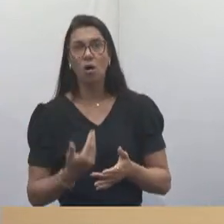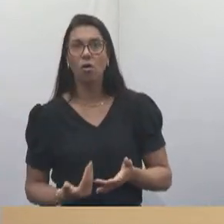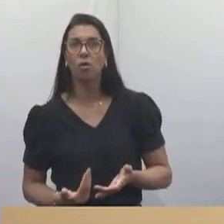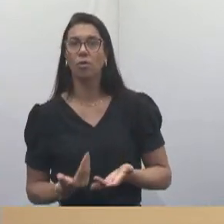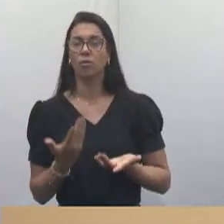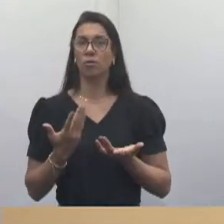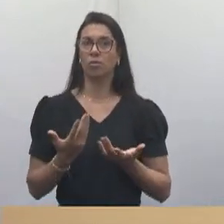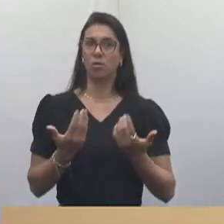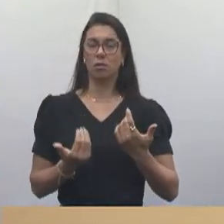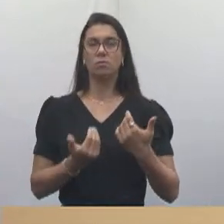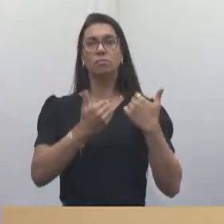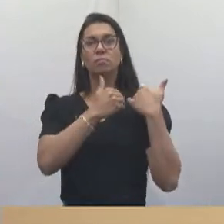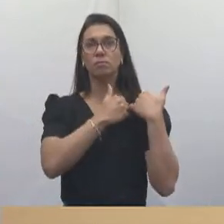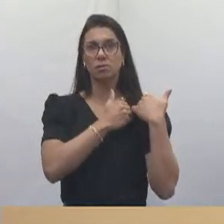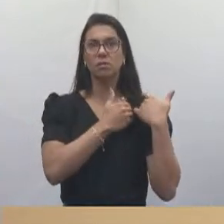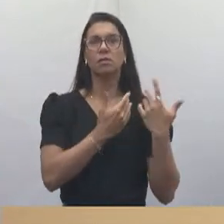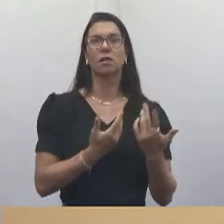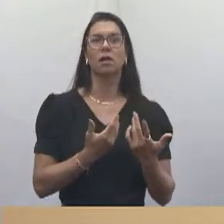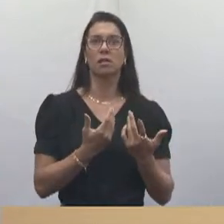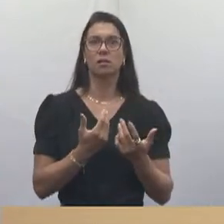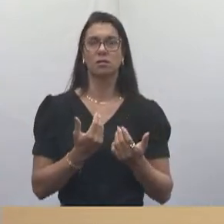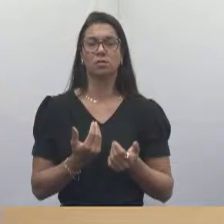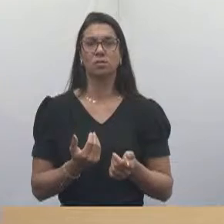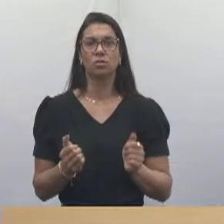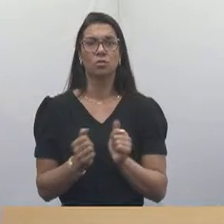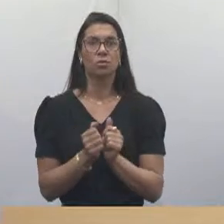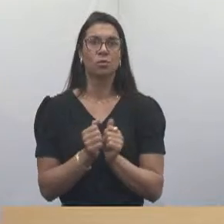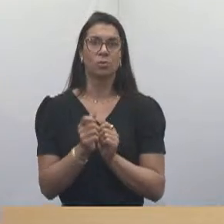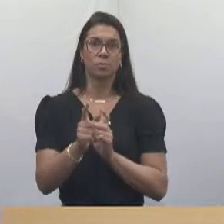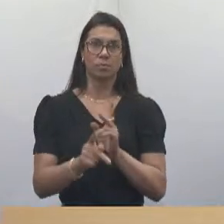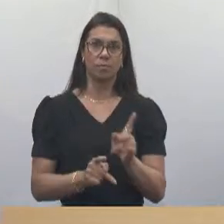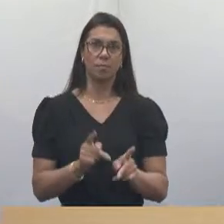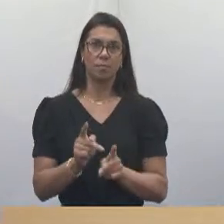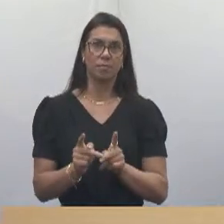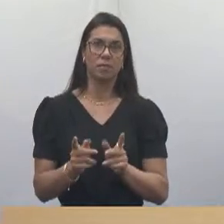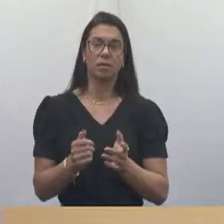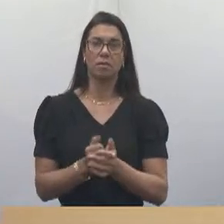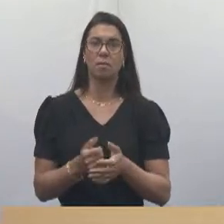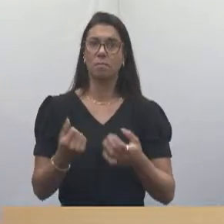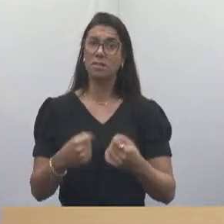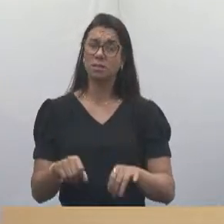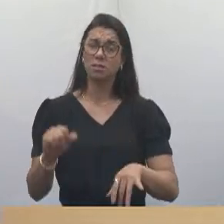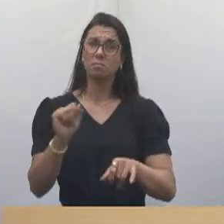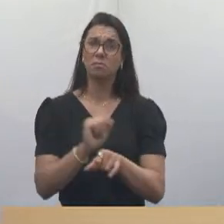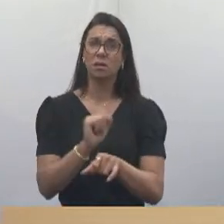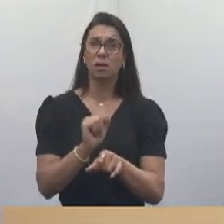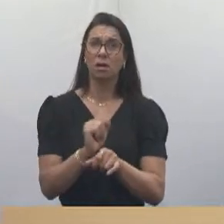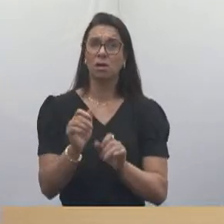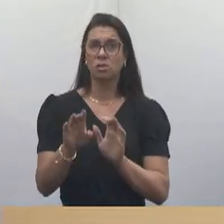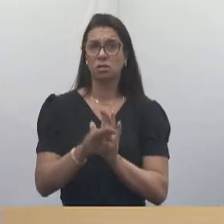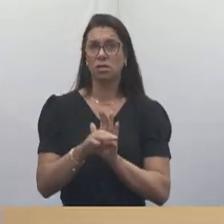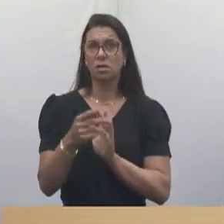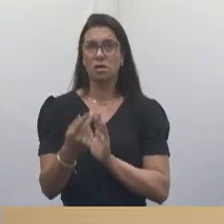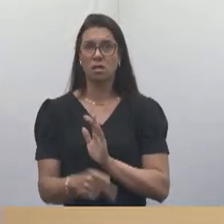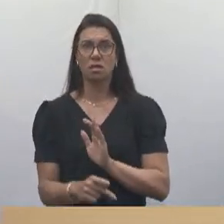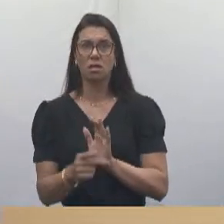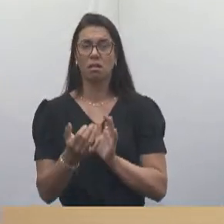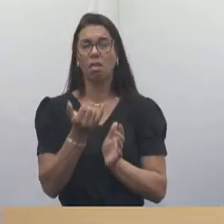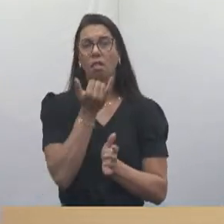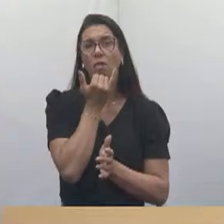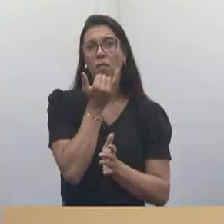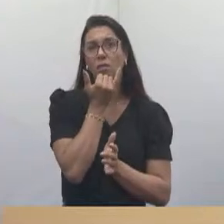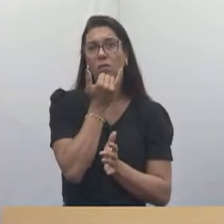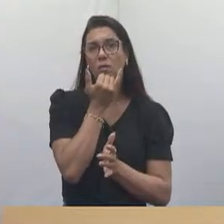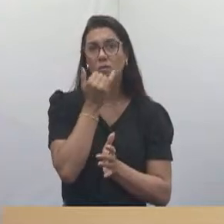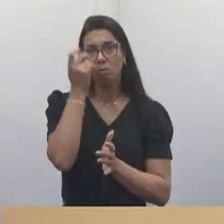os compromissos assumidos com a população. E chega de vir aqui, Rafael, e dar desculpa esfarrapada para a